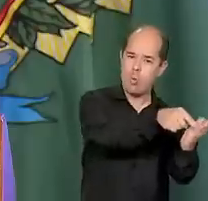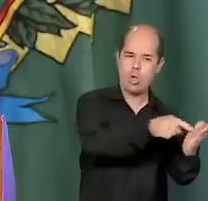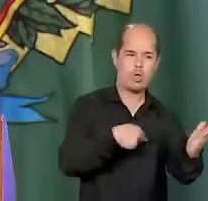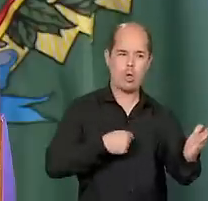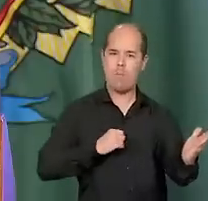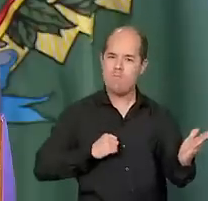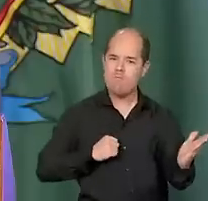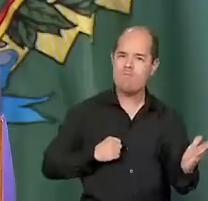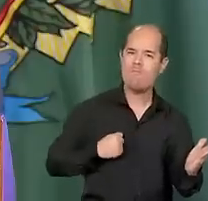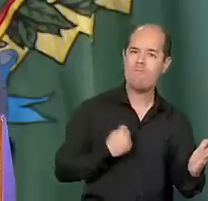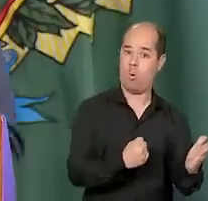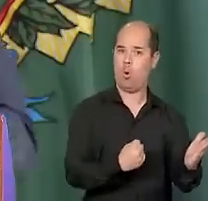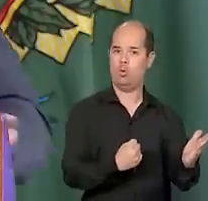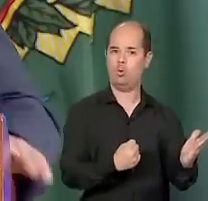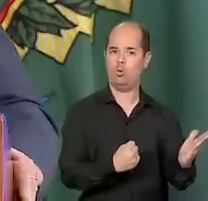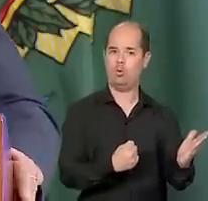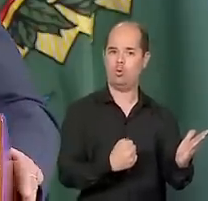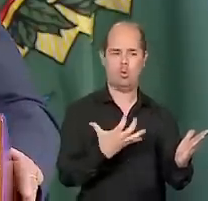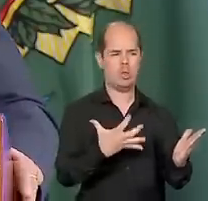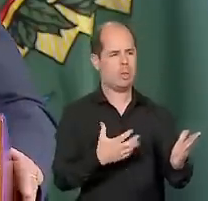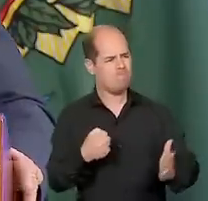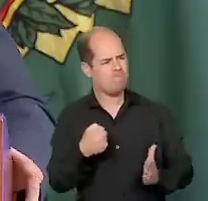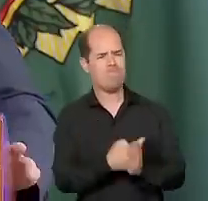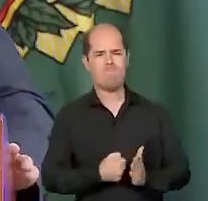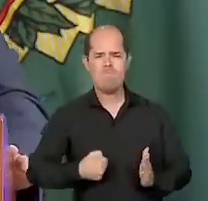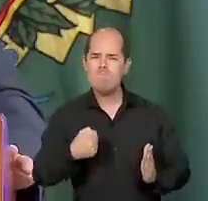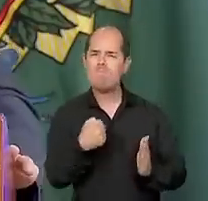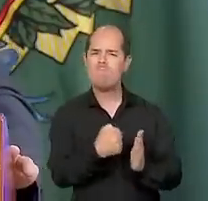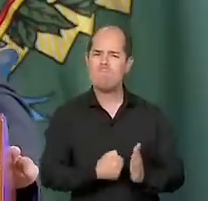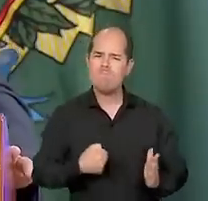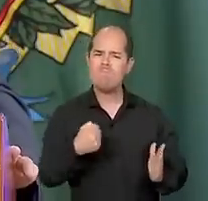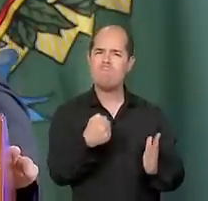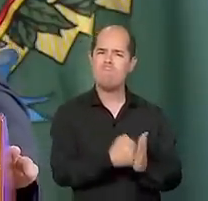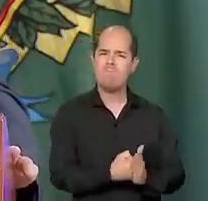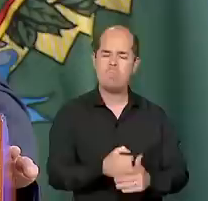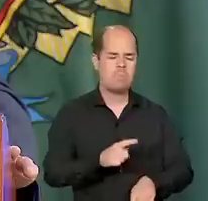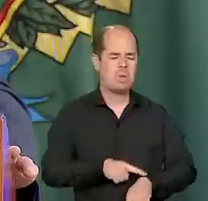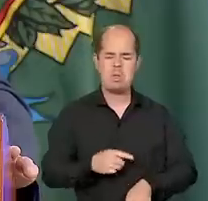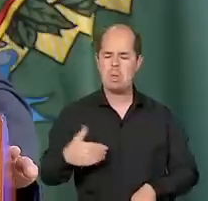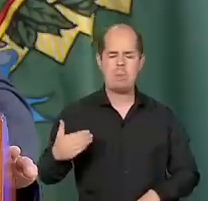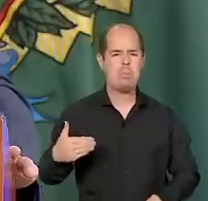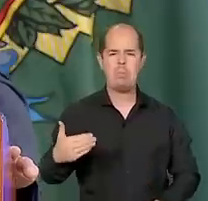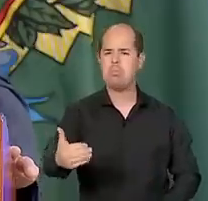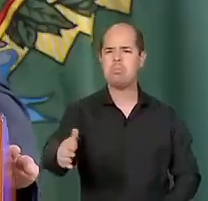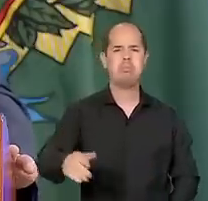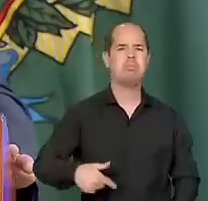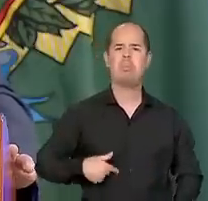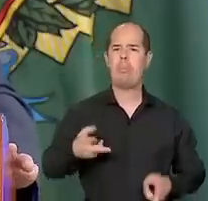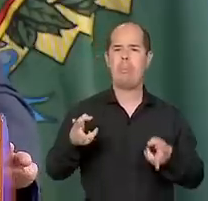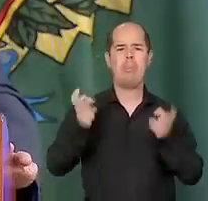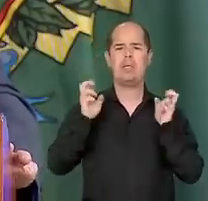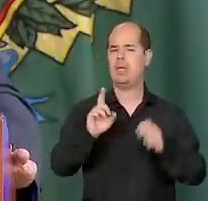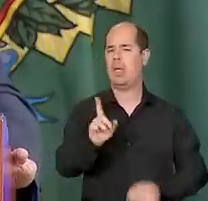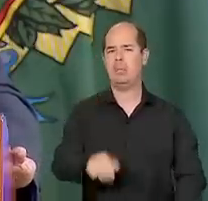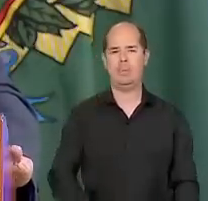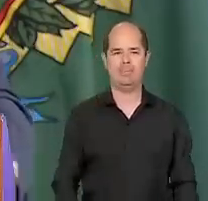busca concretizar aquela causa, você briga por ela, o tempo não passa. O tempo